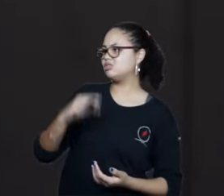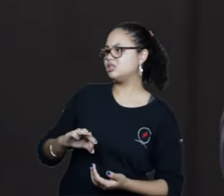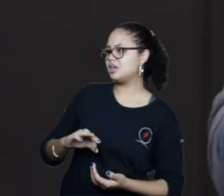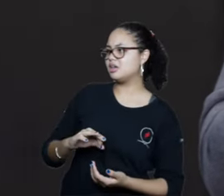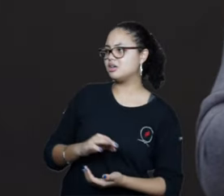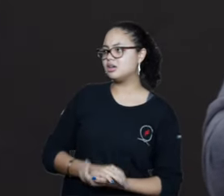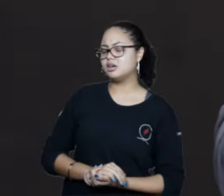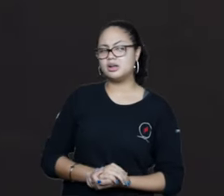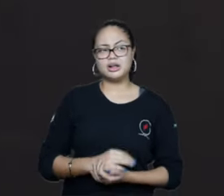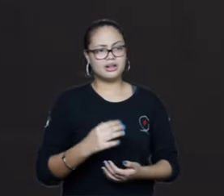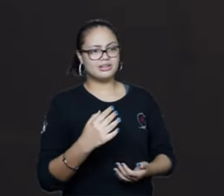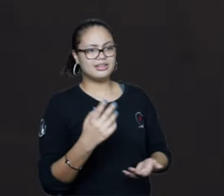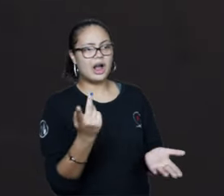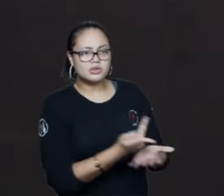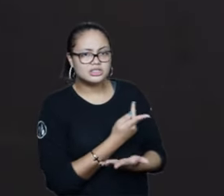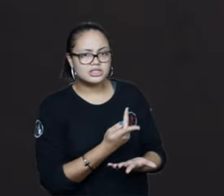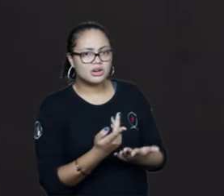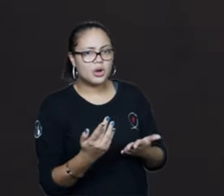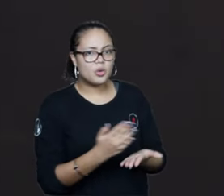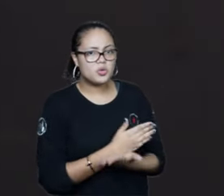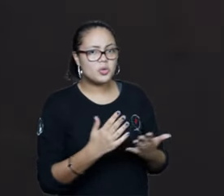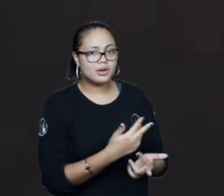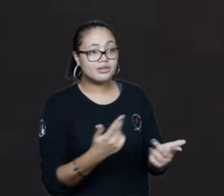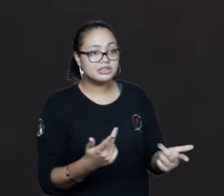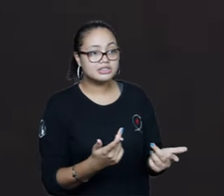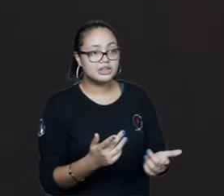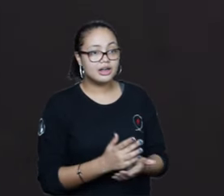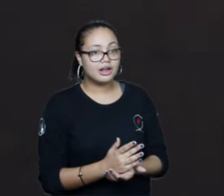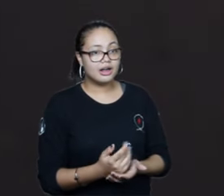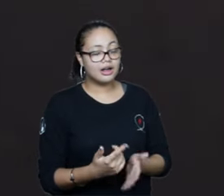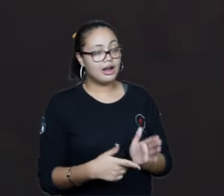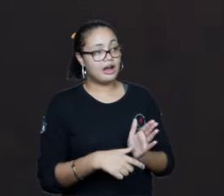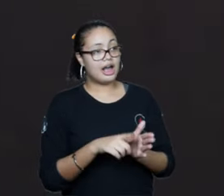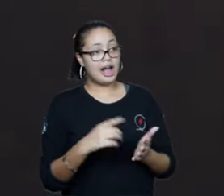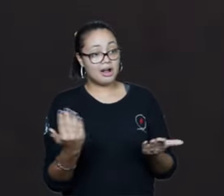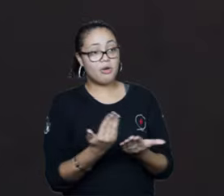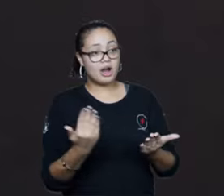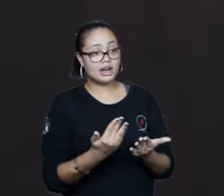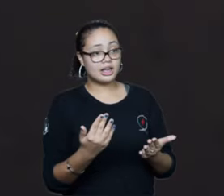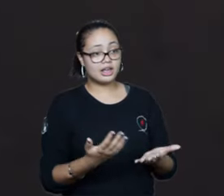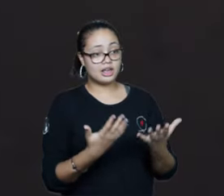alguma coisa um dia desse ele levou flores para mim